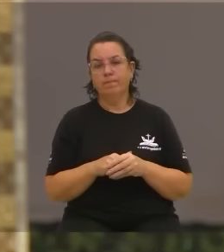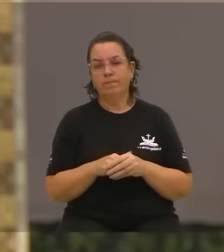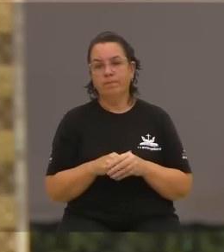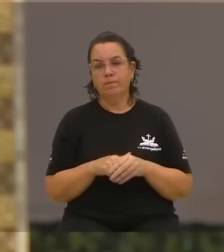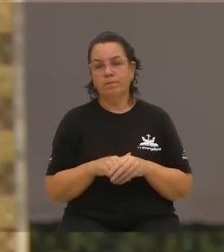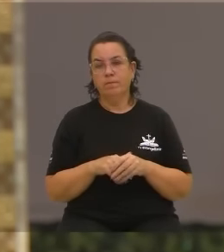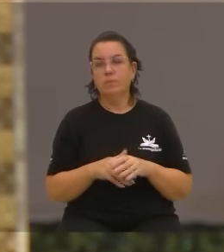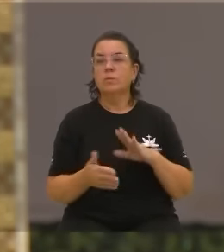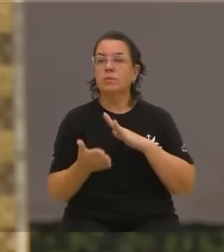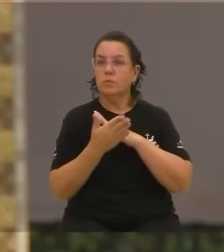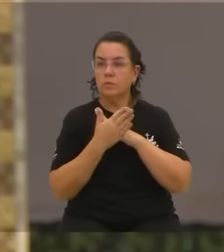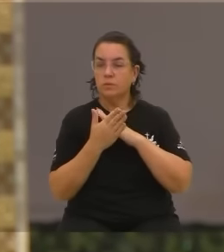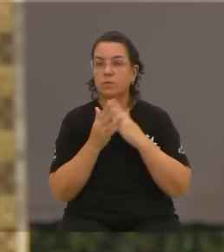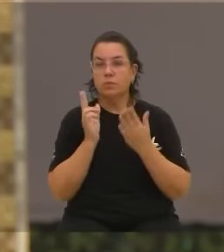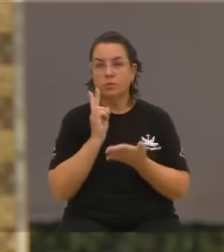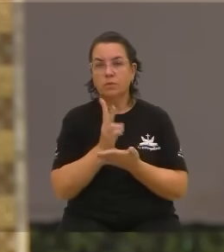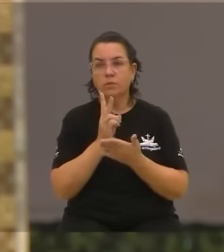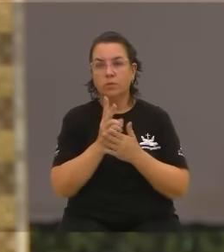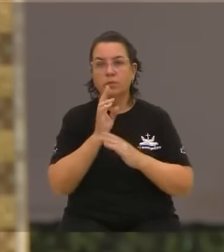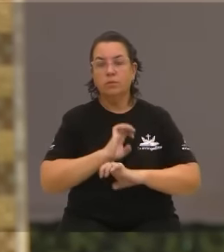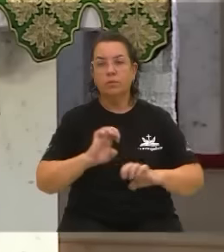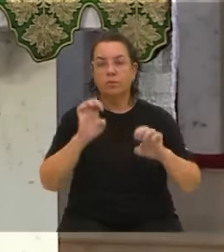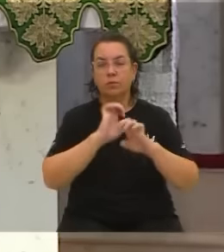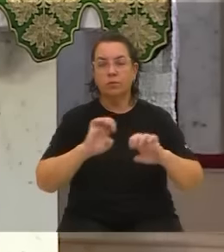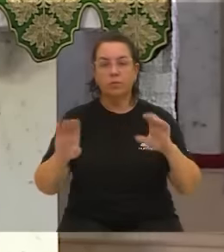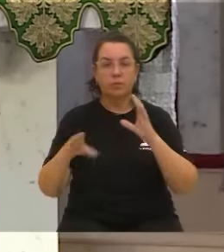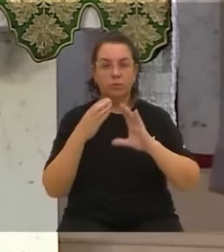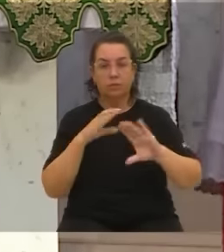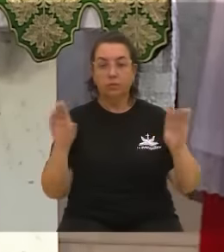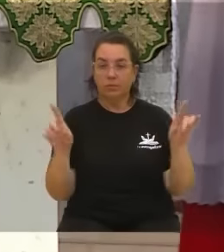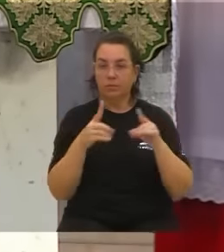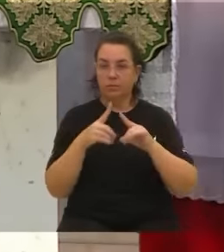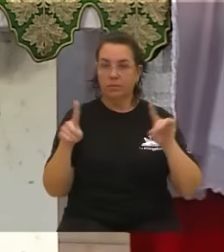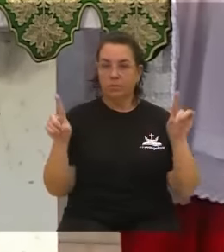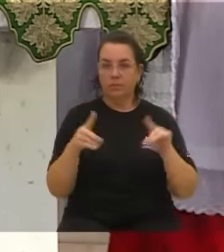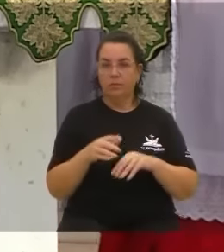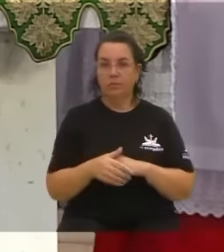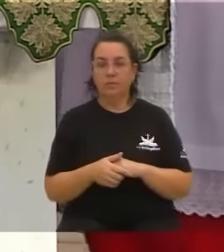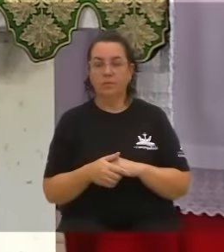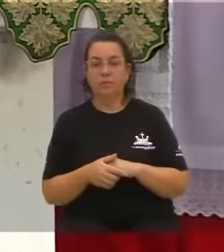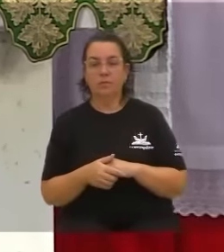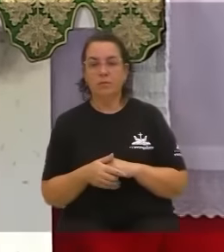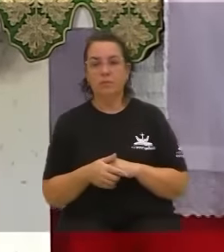6060. E ajude-nos a continuar evangelizando. Cantemos.